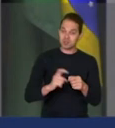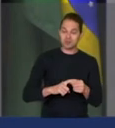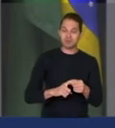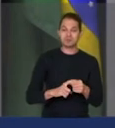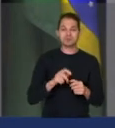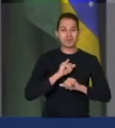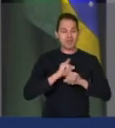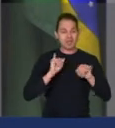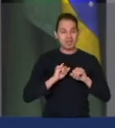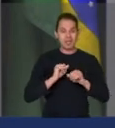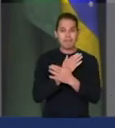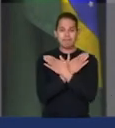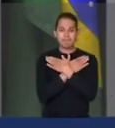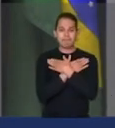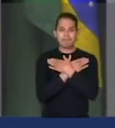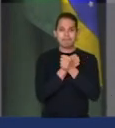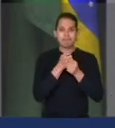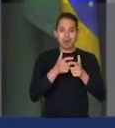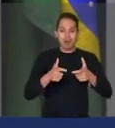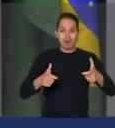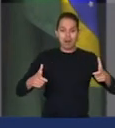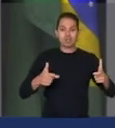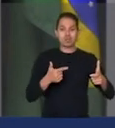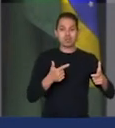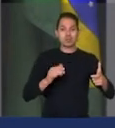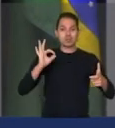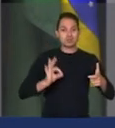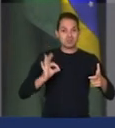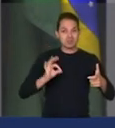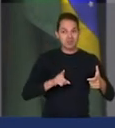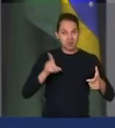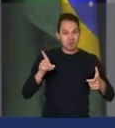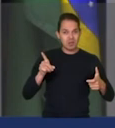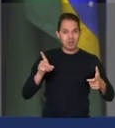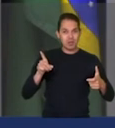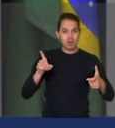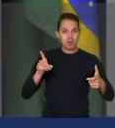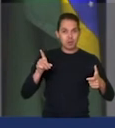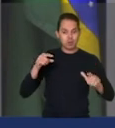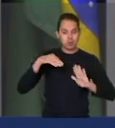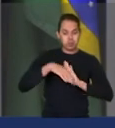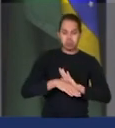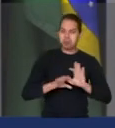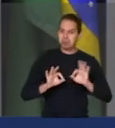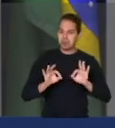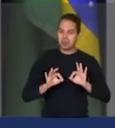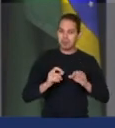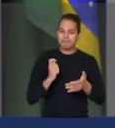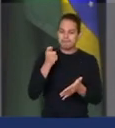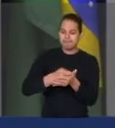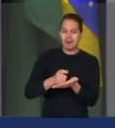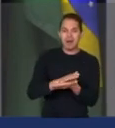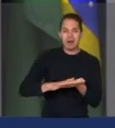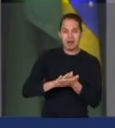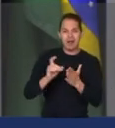desemprego explodiu para 12%, foi ali, nunca mais desceu. A inadimplência que levou a 65 milhões